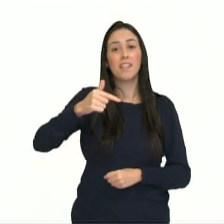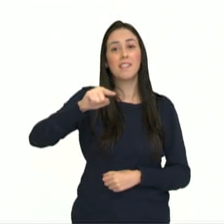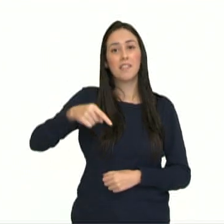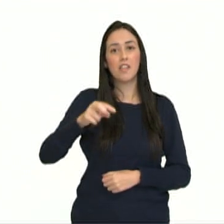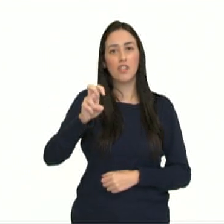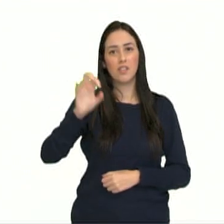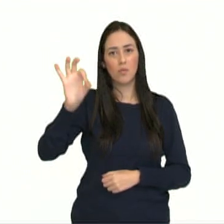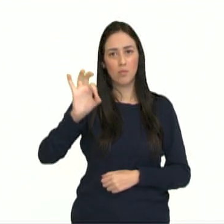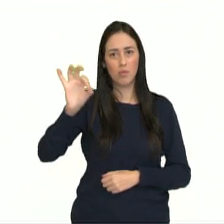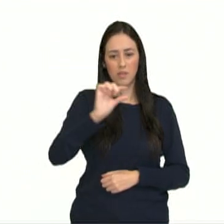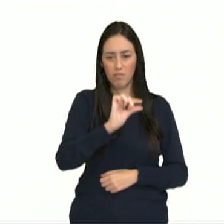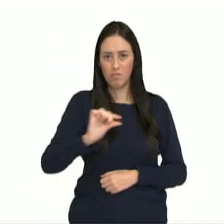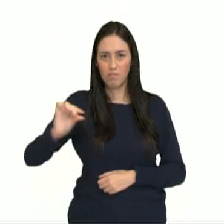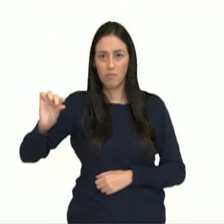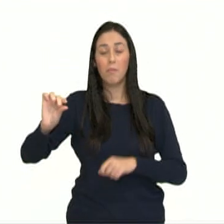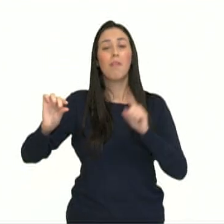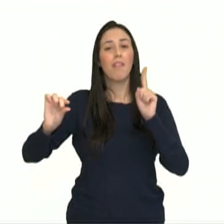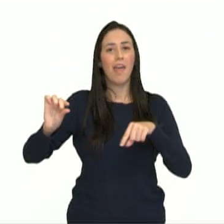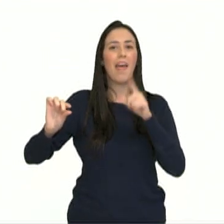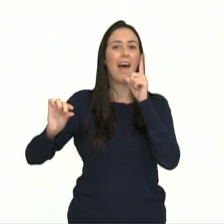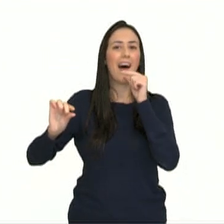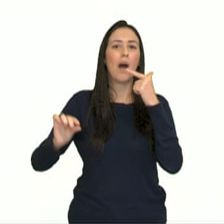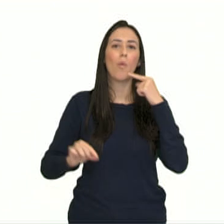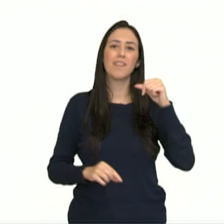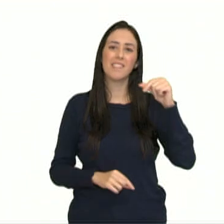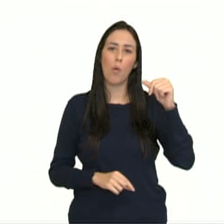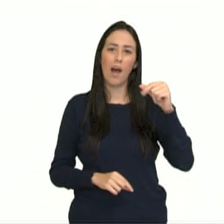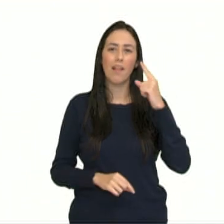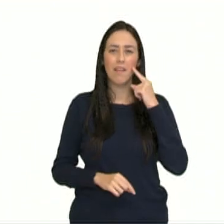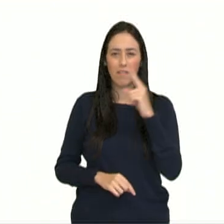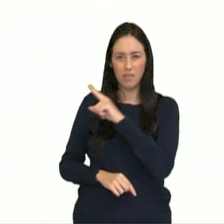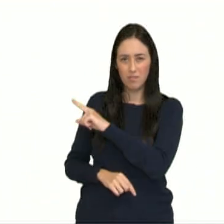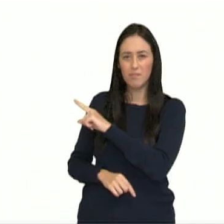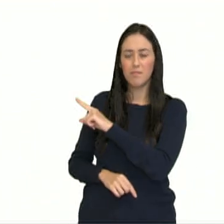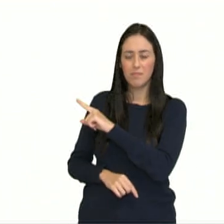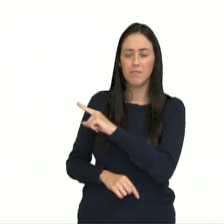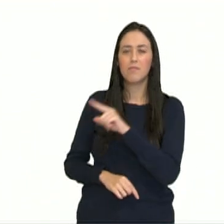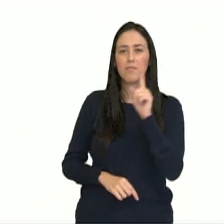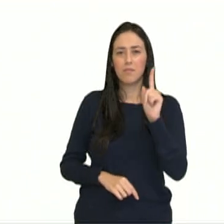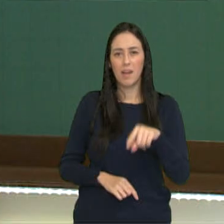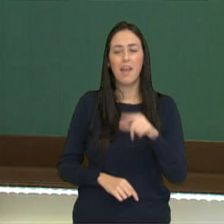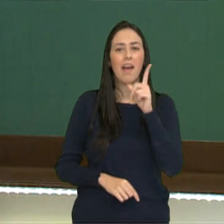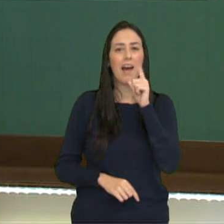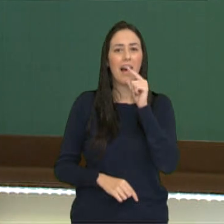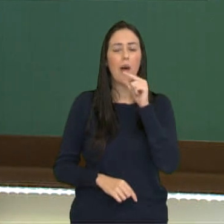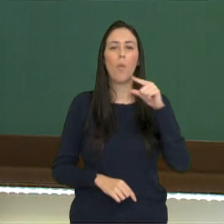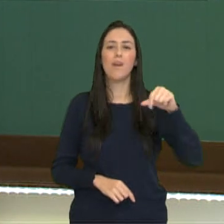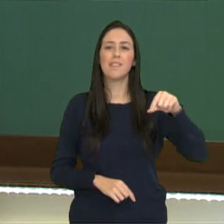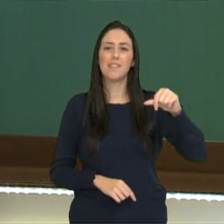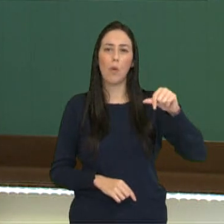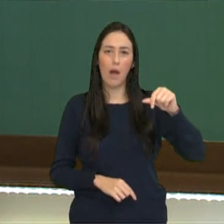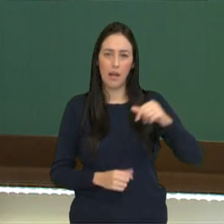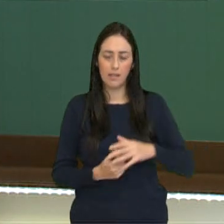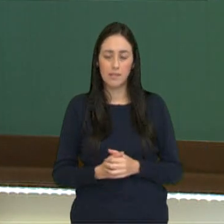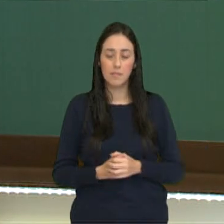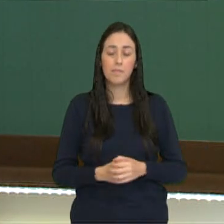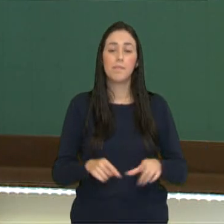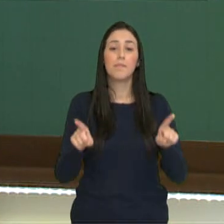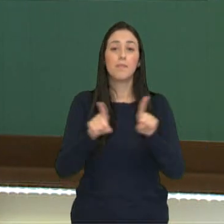97,5% é de água salgada. Então esse gráfico mostra para você a quantidade de água salgada que nós temos e